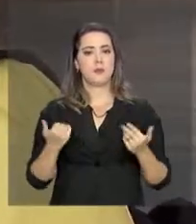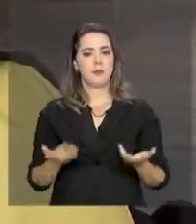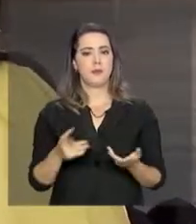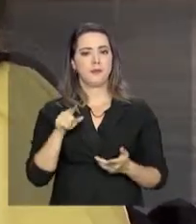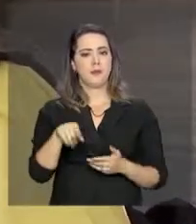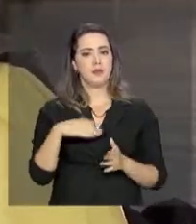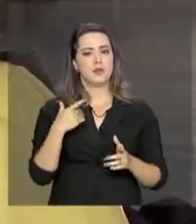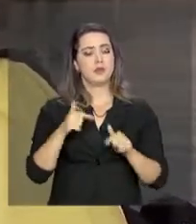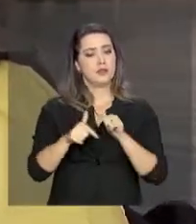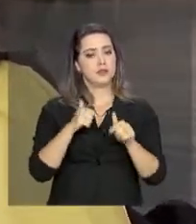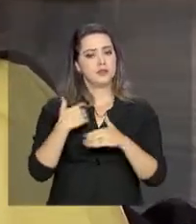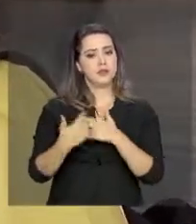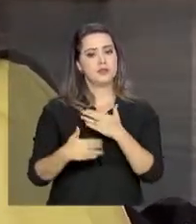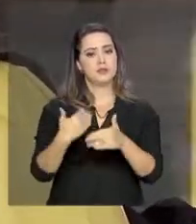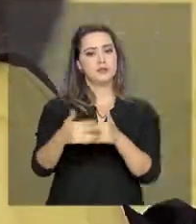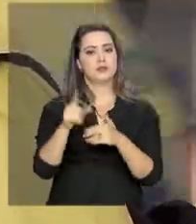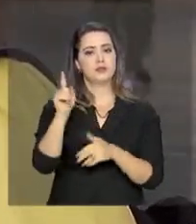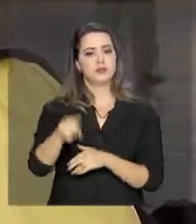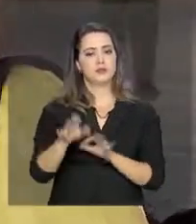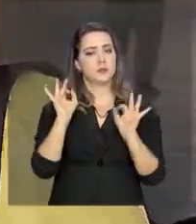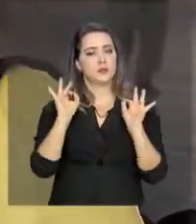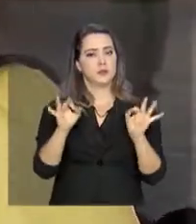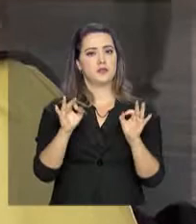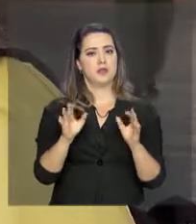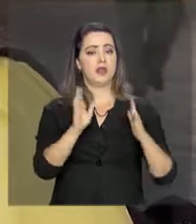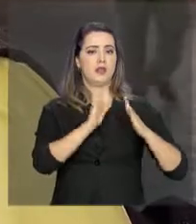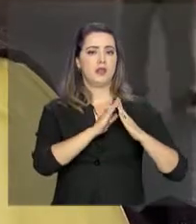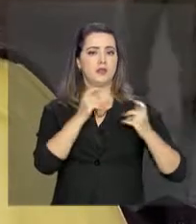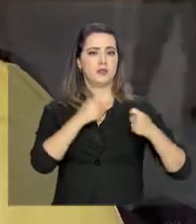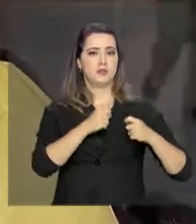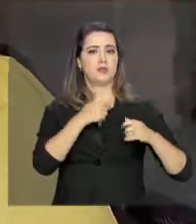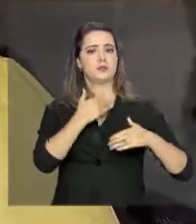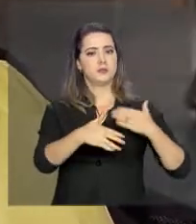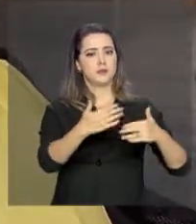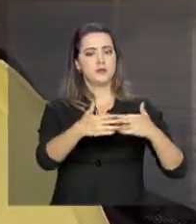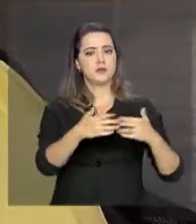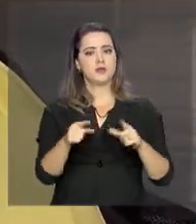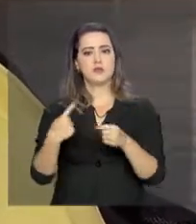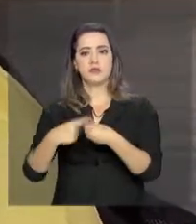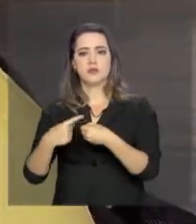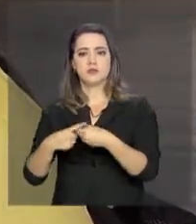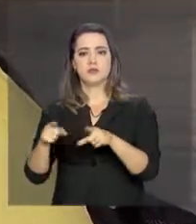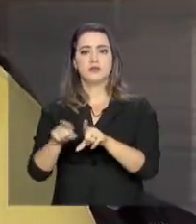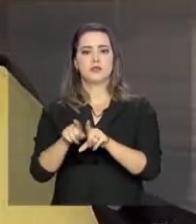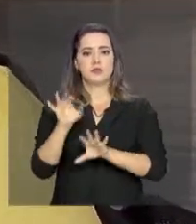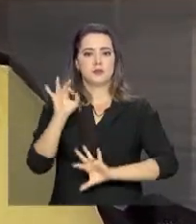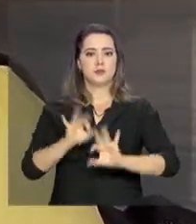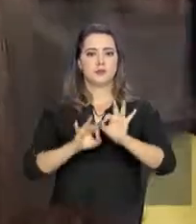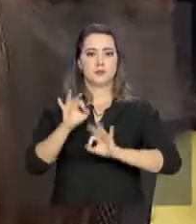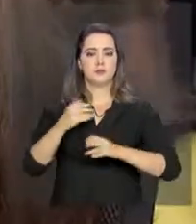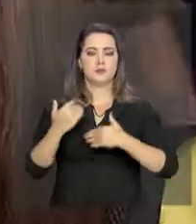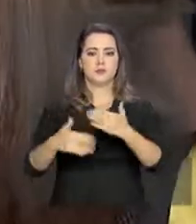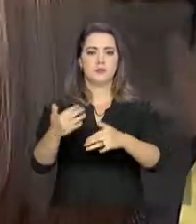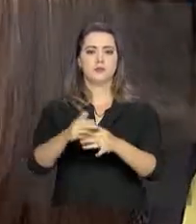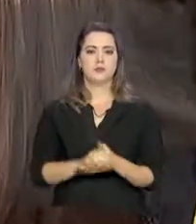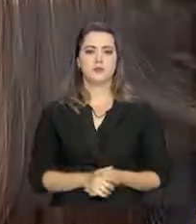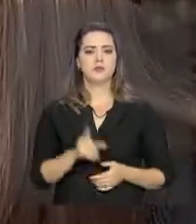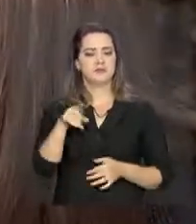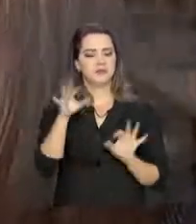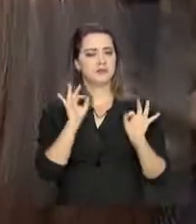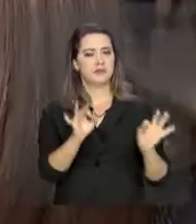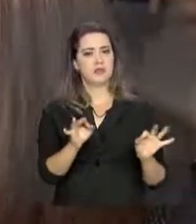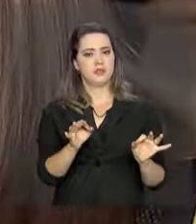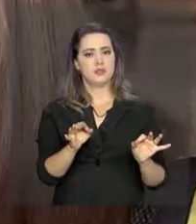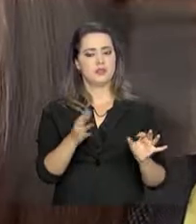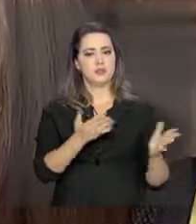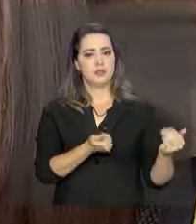que ela funcione. E isso que é o belo. A casa precisa andar sozinha e o município também precisa andar sozinho, né? Com certeza esses jovens